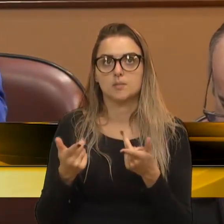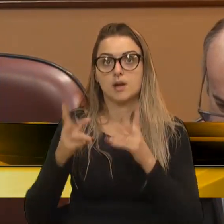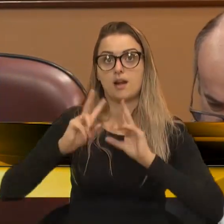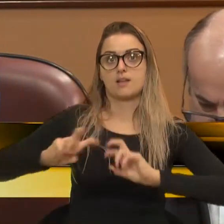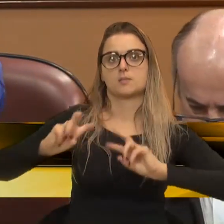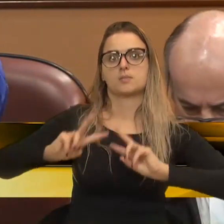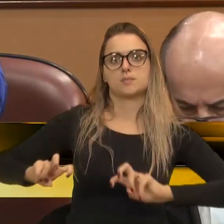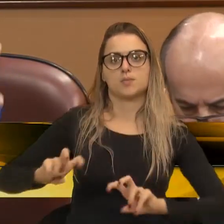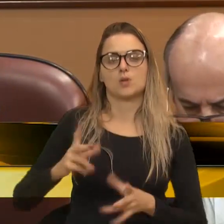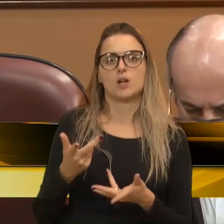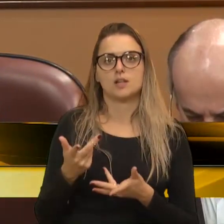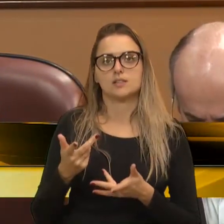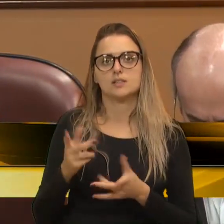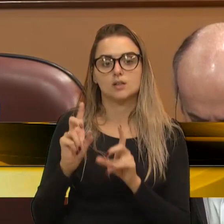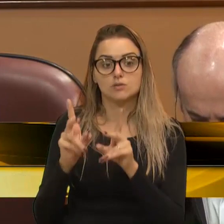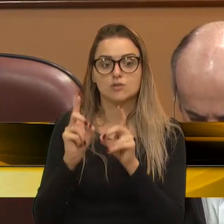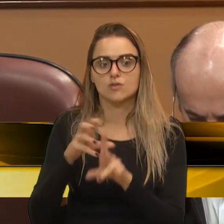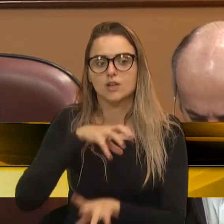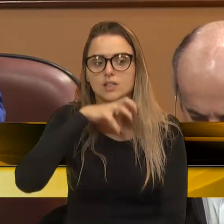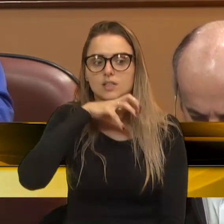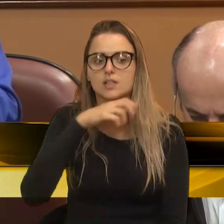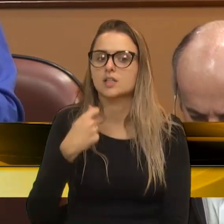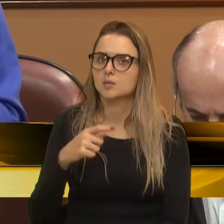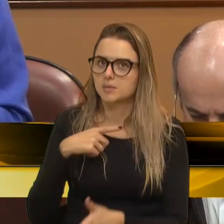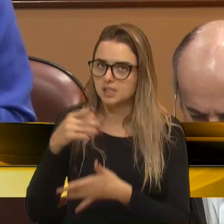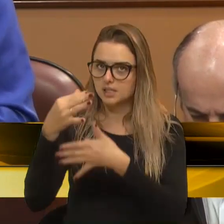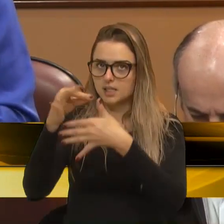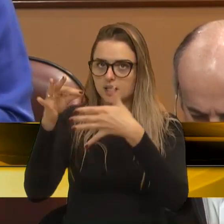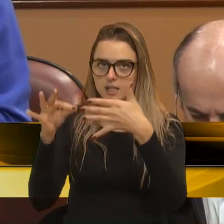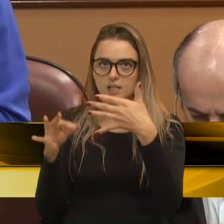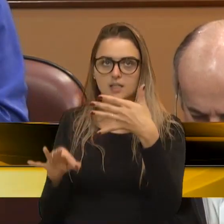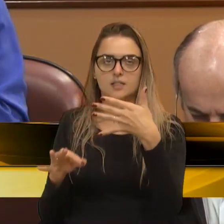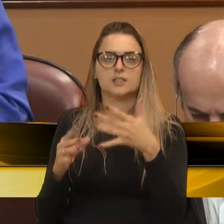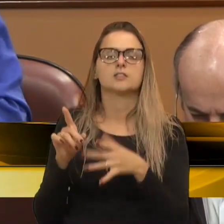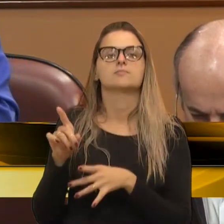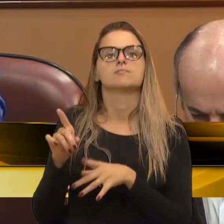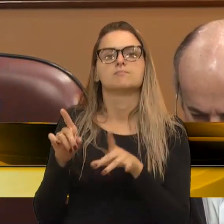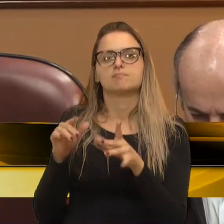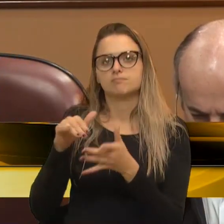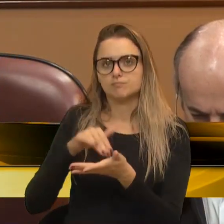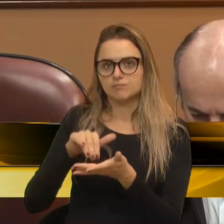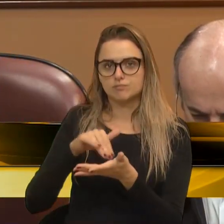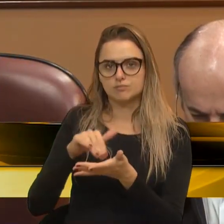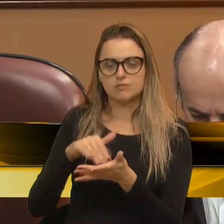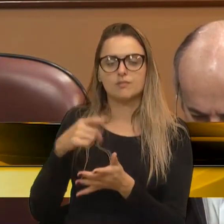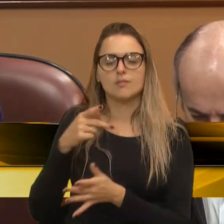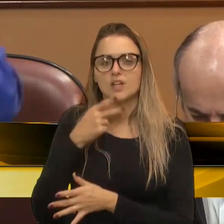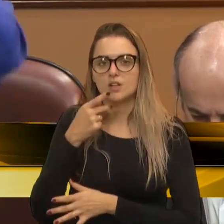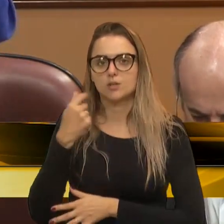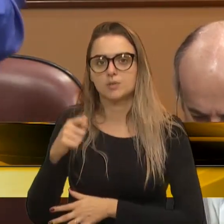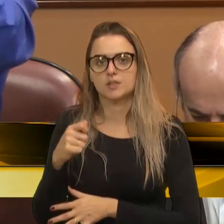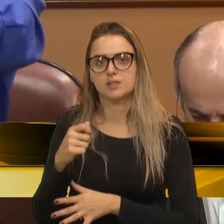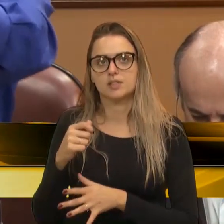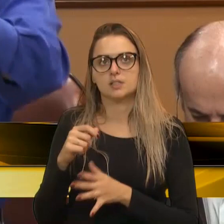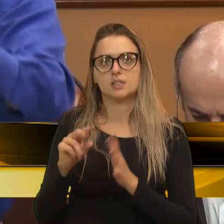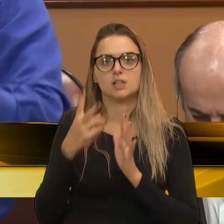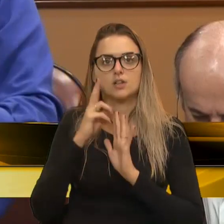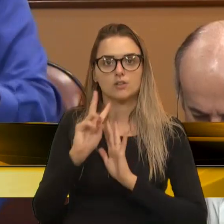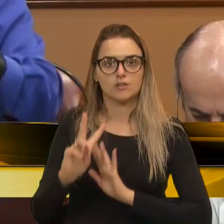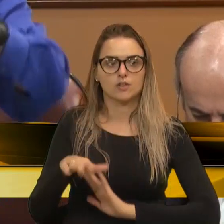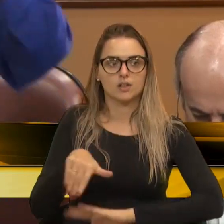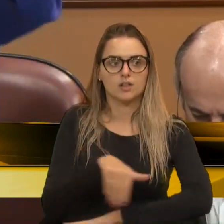então temos que ter critérios. Quanto à questão, secretário, primeiro tem que ir o setor viário